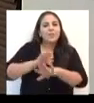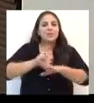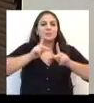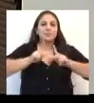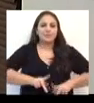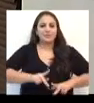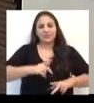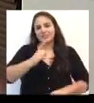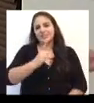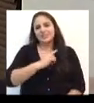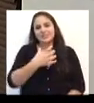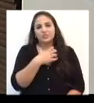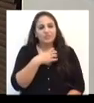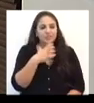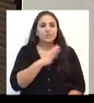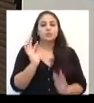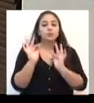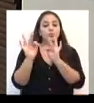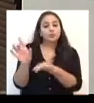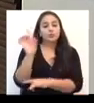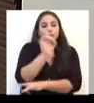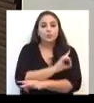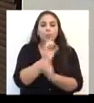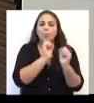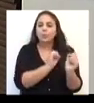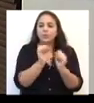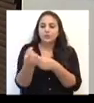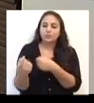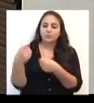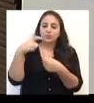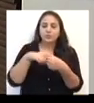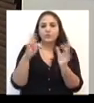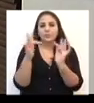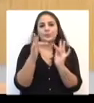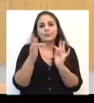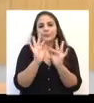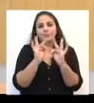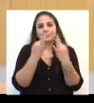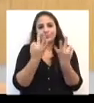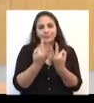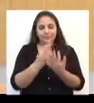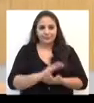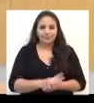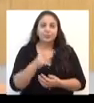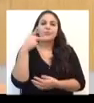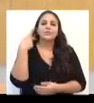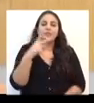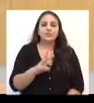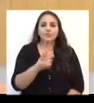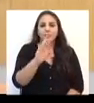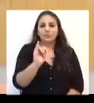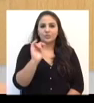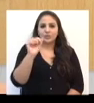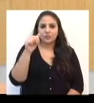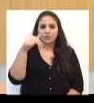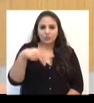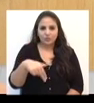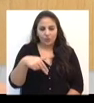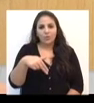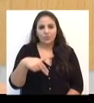pessoas e assim, no final do dia, ele poder voltar ao convívio familiar. O vereador Wilson Liu